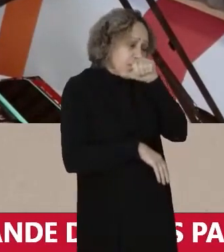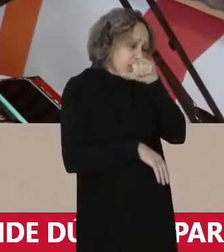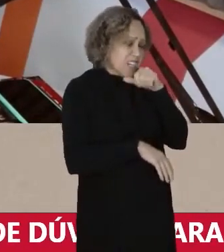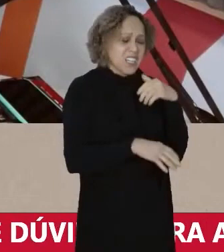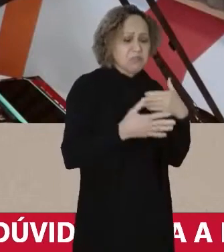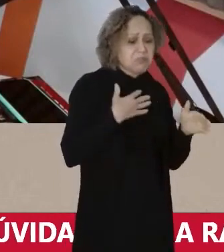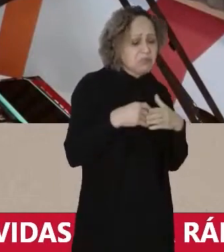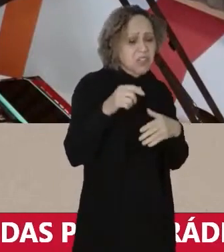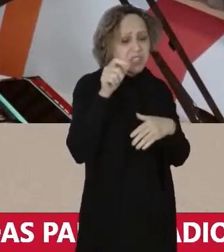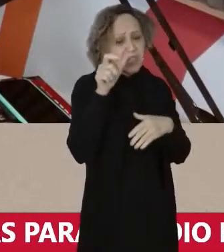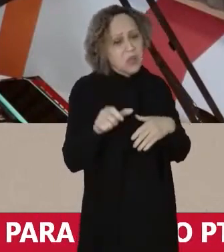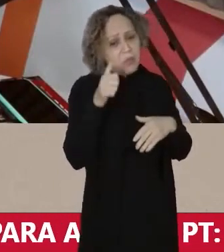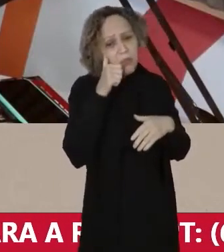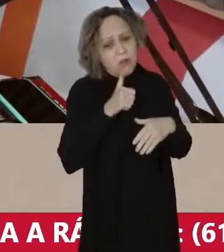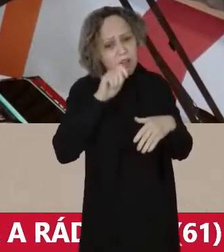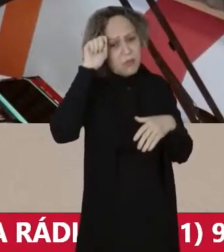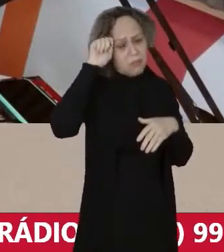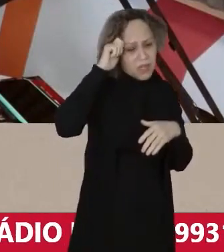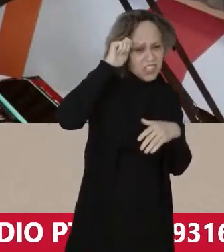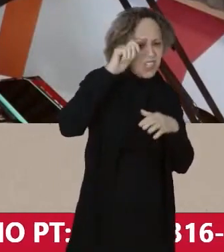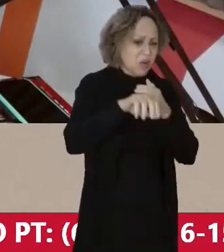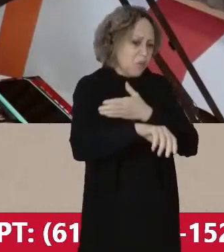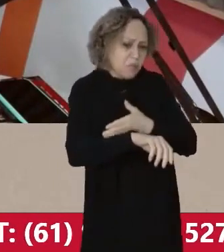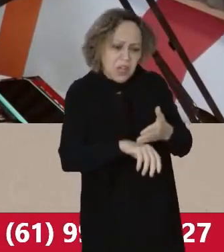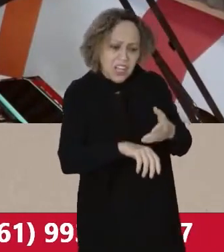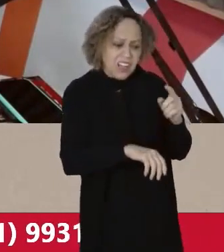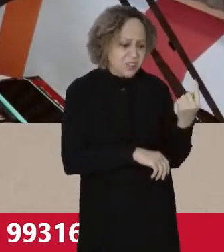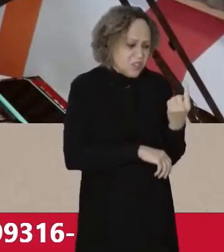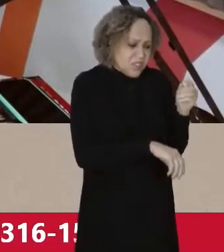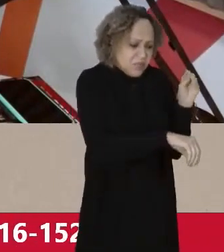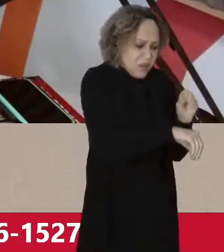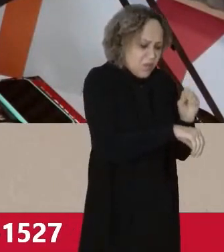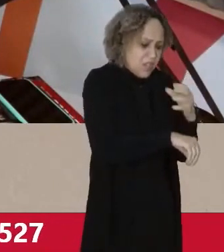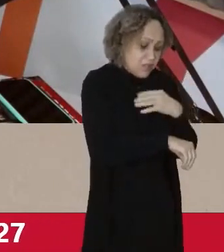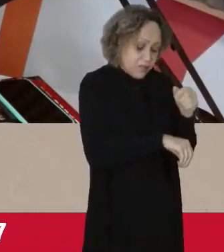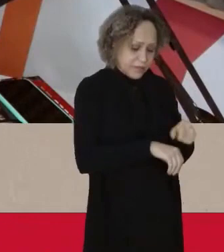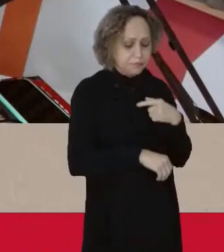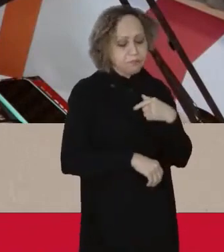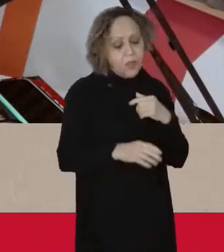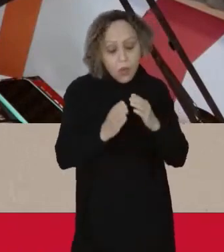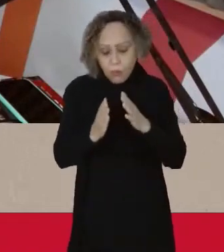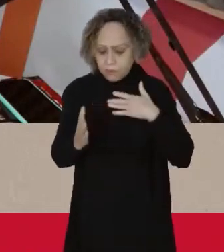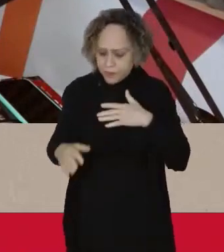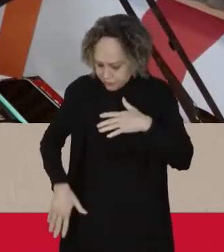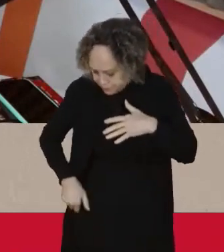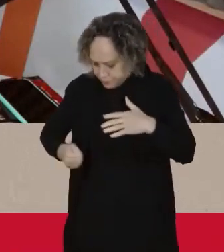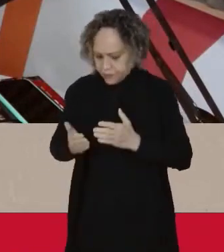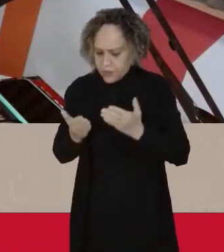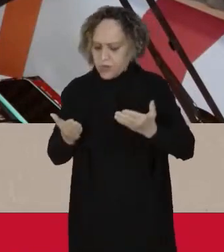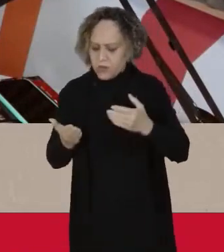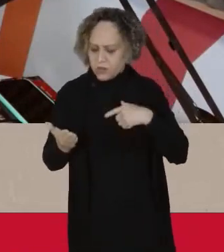Uhum. brancas, negras muito mais. E aí eu peguei o dinheiro, dei a ela. Tinha uma nota de 200. Eu falei,